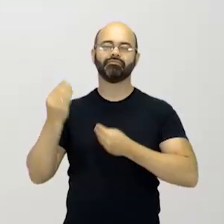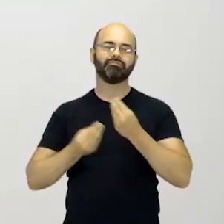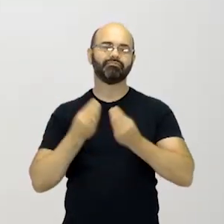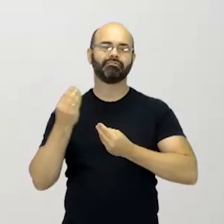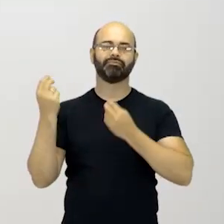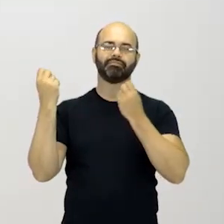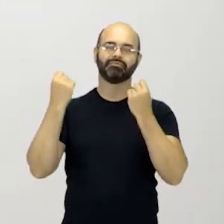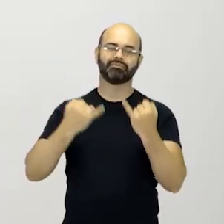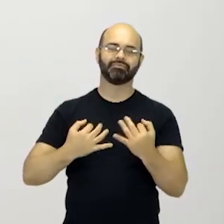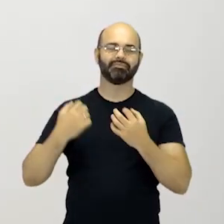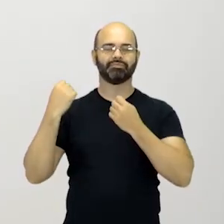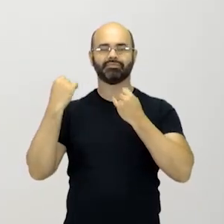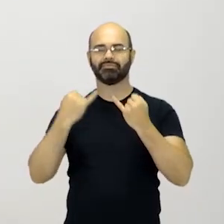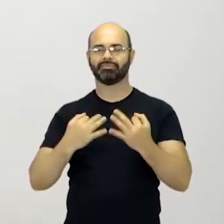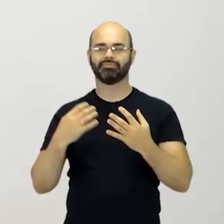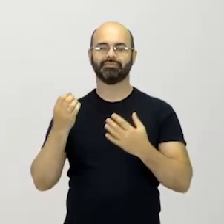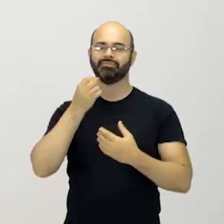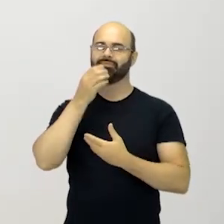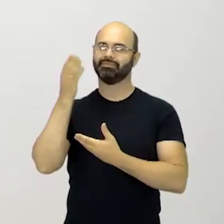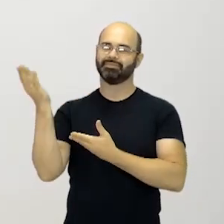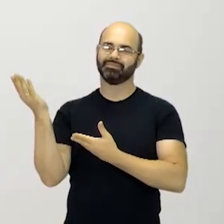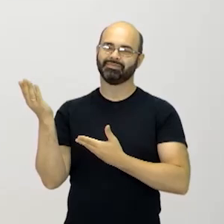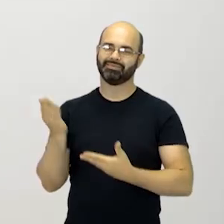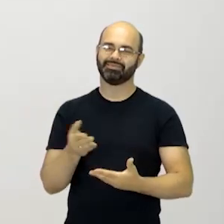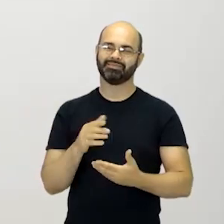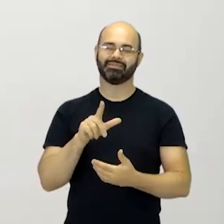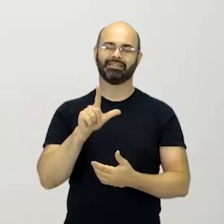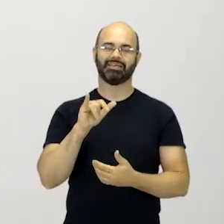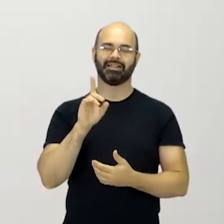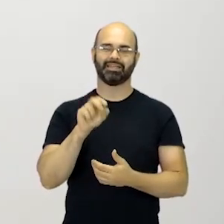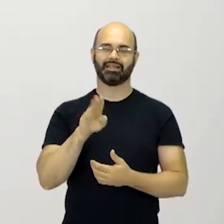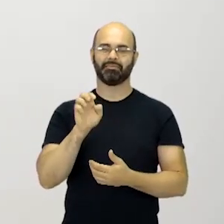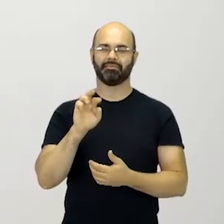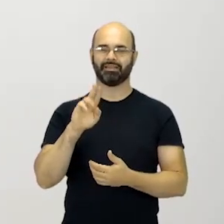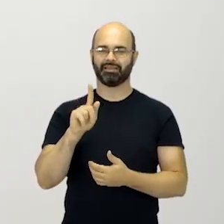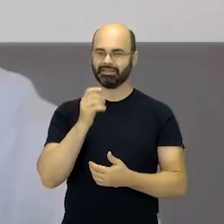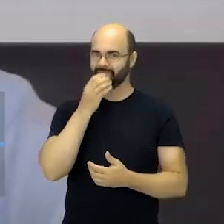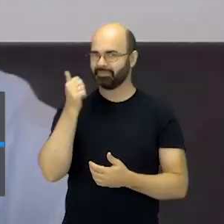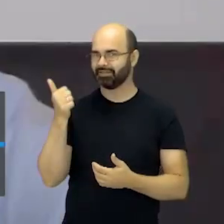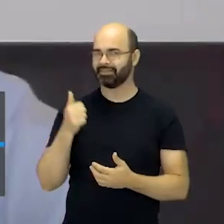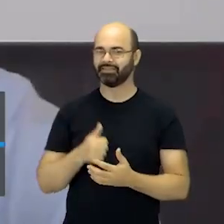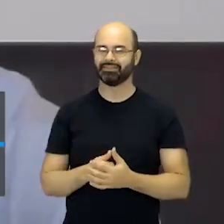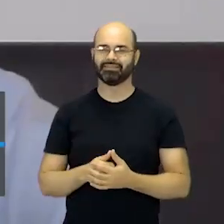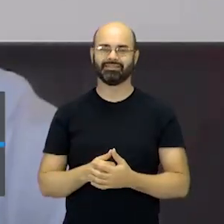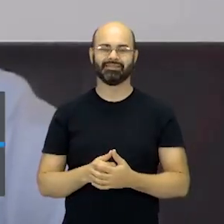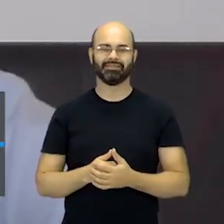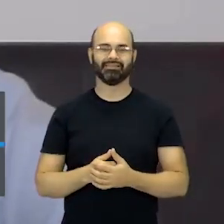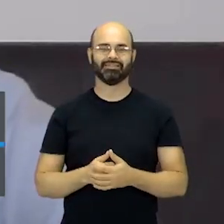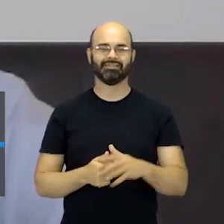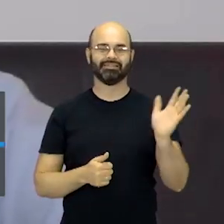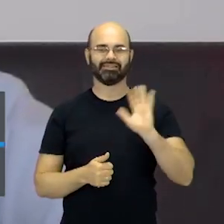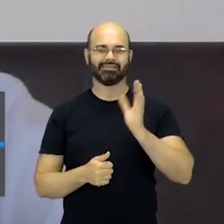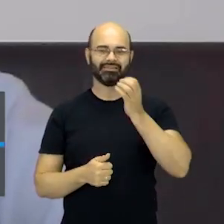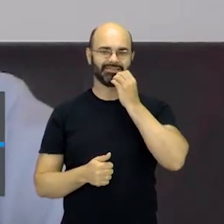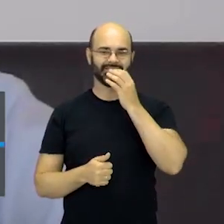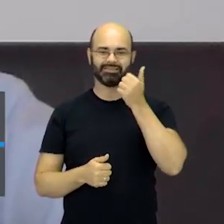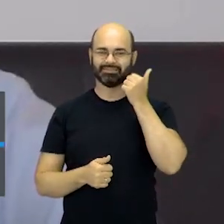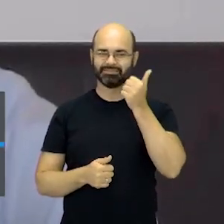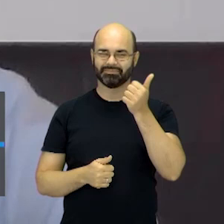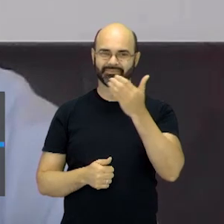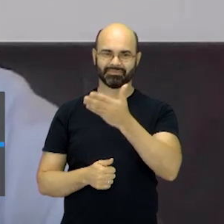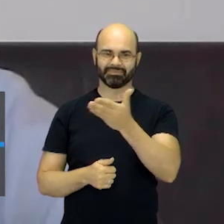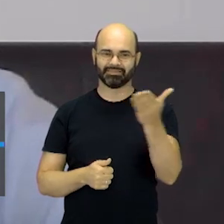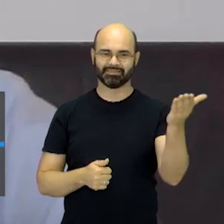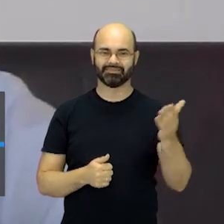um pouquinho. E muito bem-vindo, professor Lindenberg, tudo bem? Tudo bem? Olá, pessoal, tudo